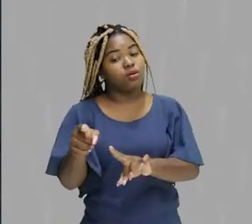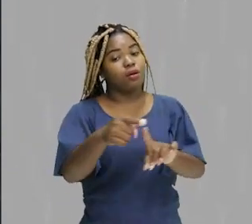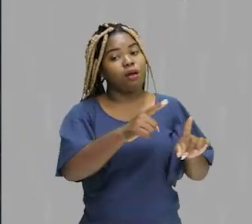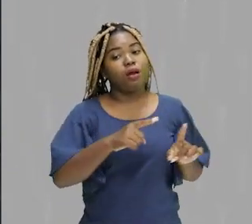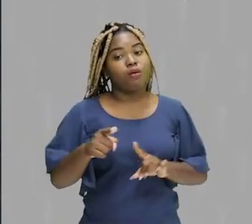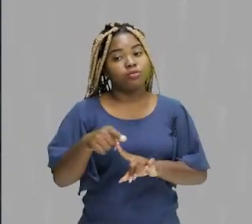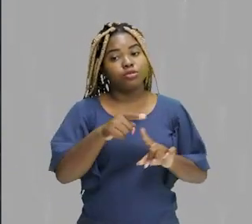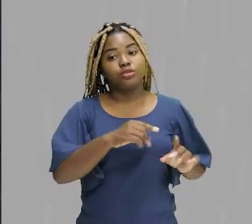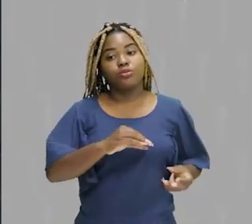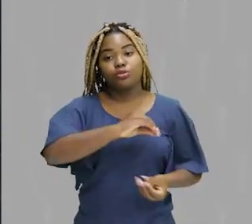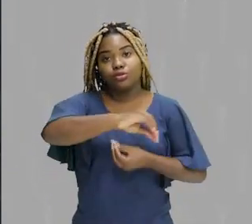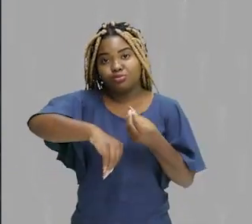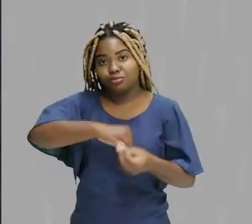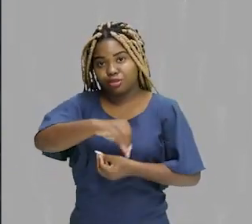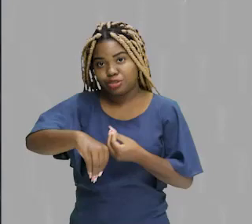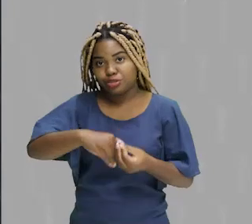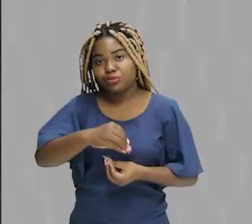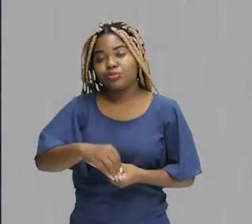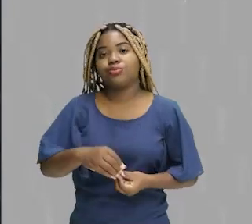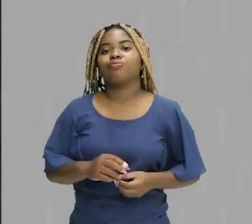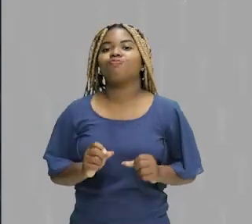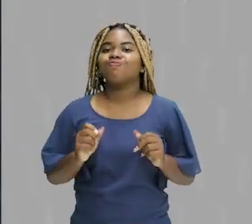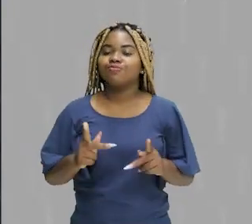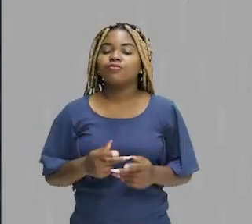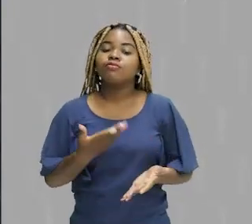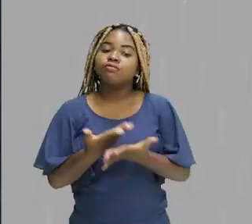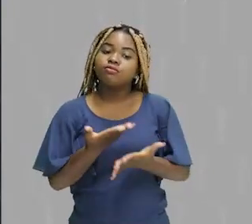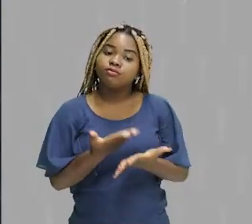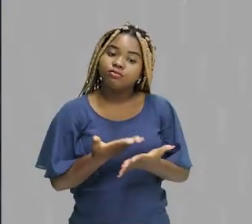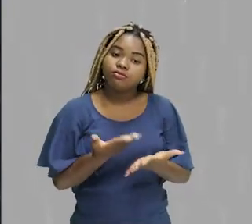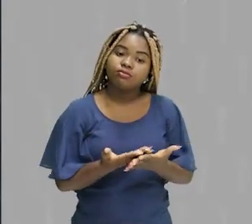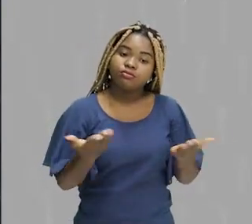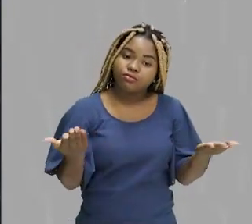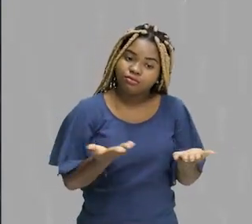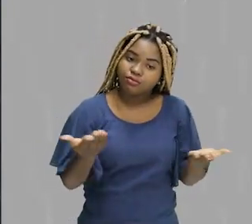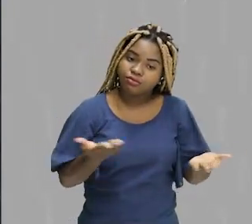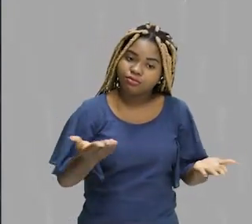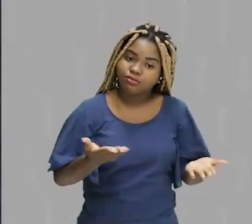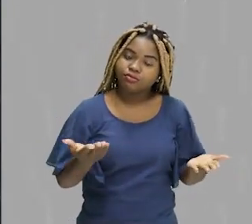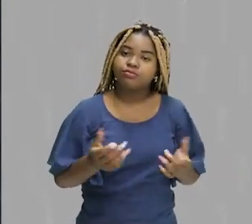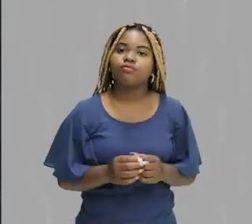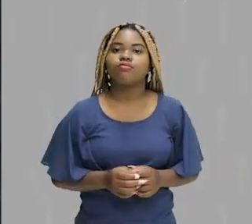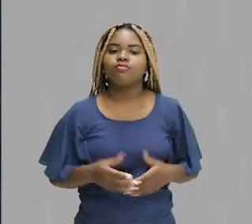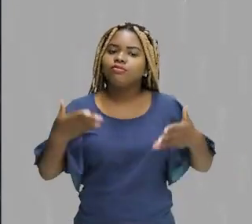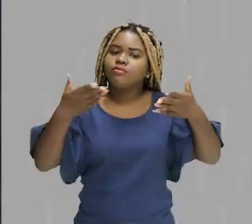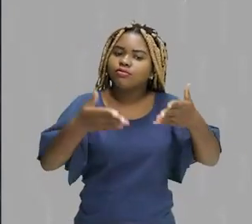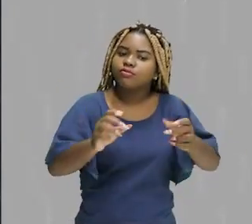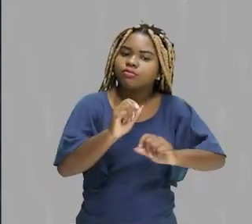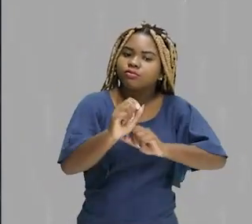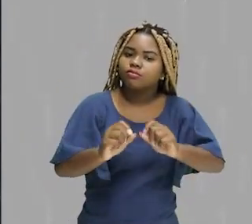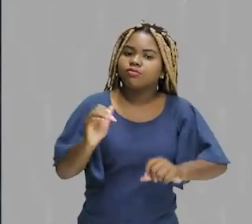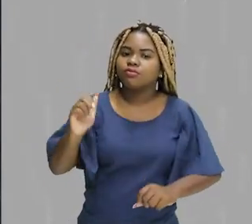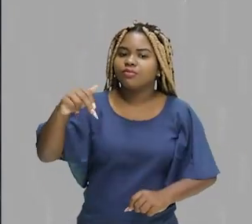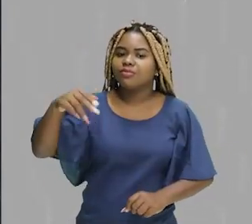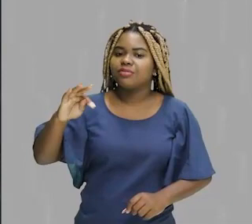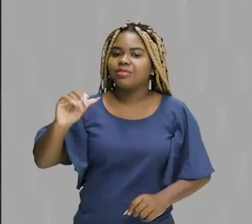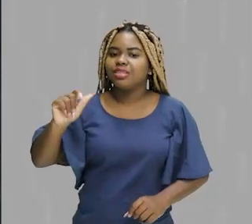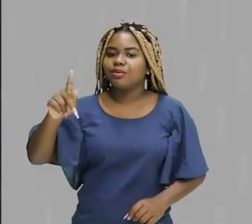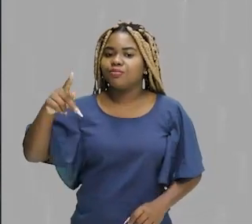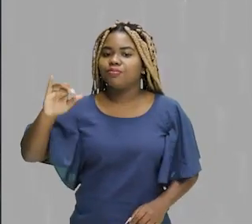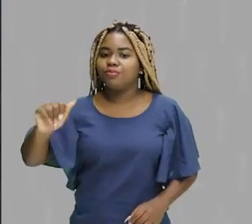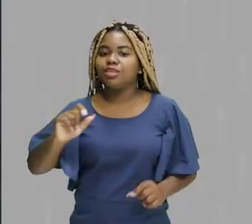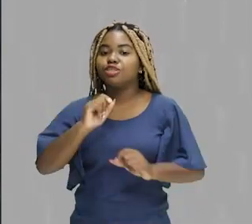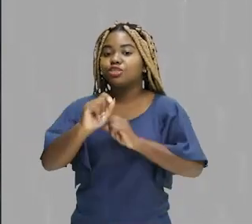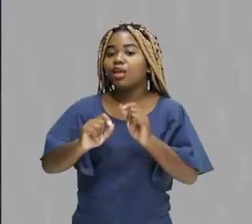que estiver ocorrendo. E na aula de hoje nós vamos abordar a entalpia de